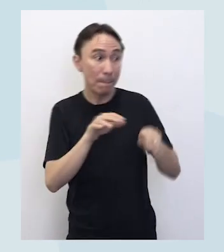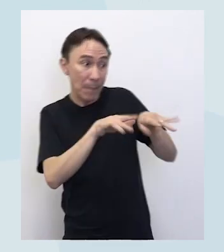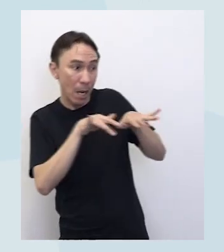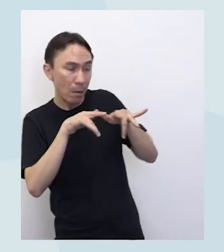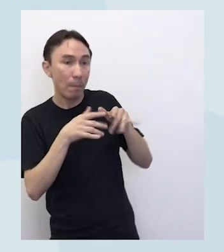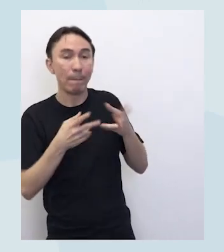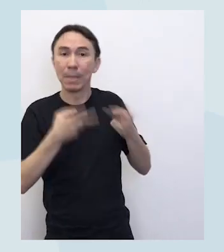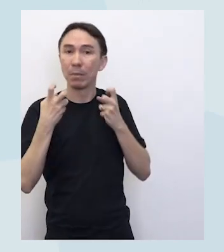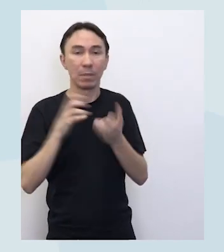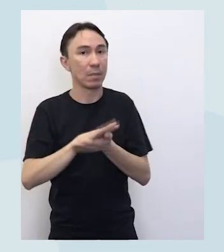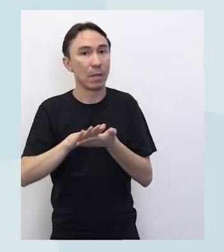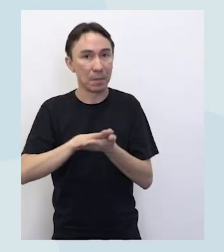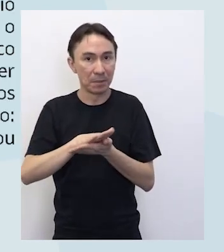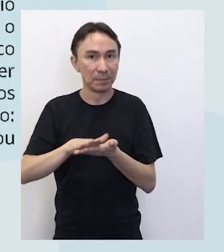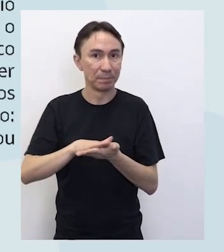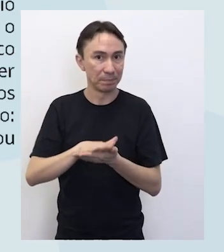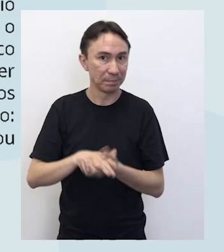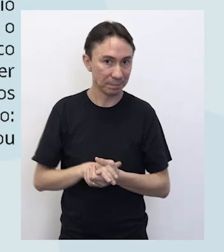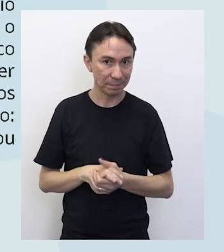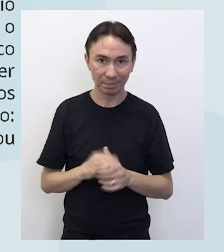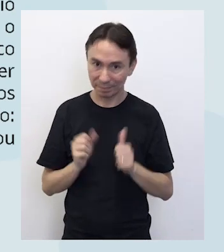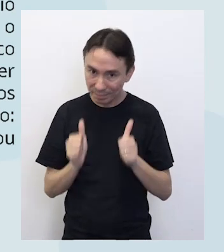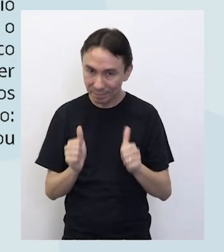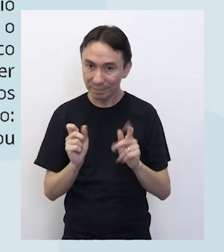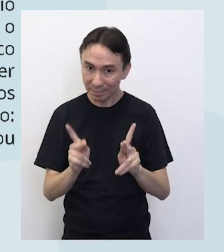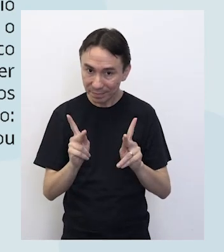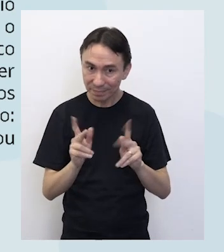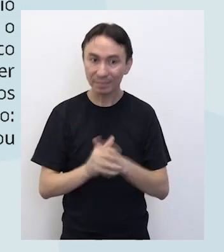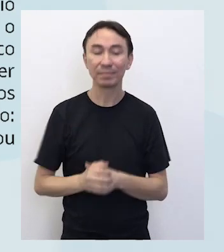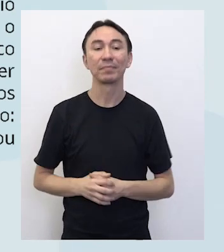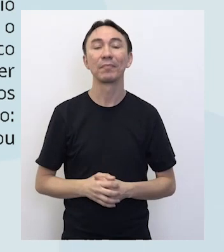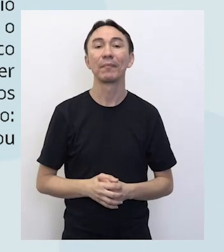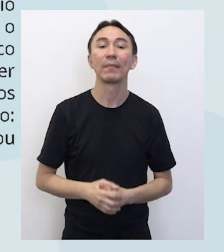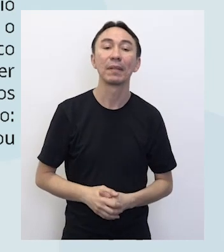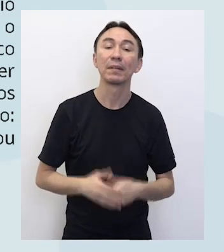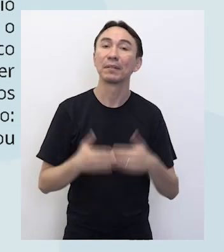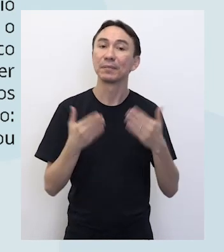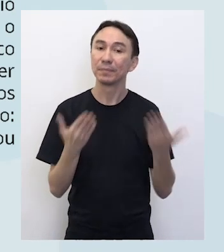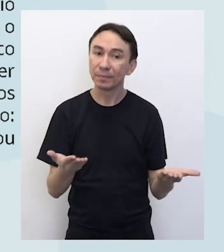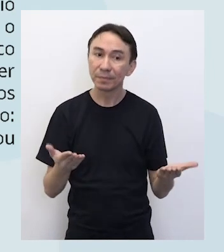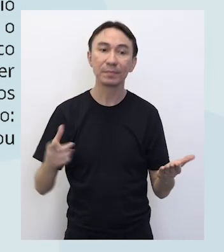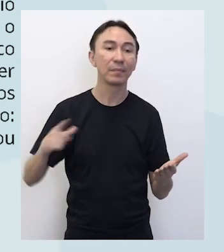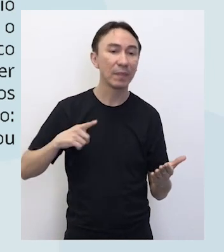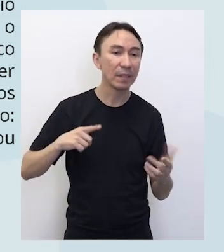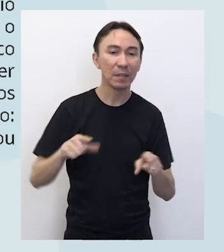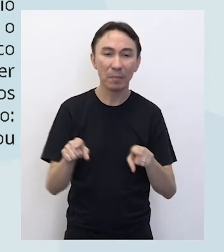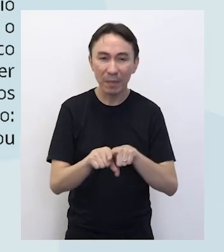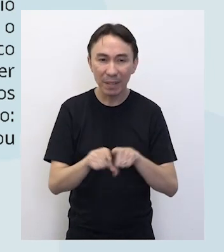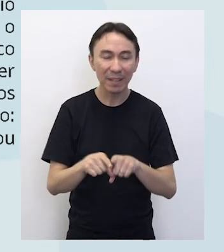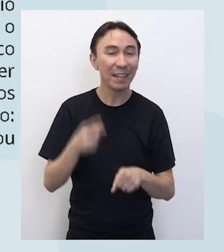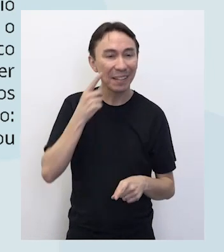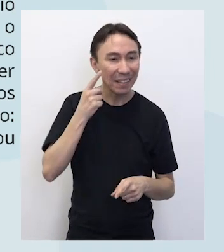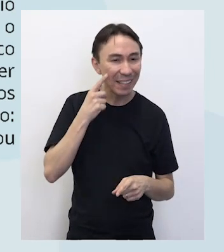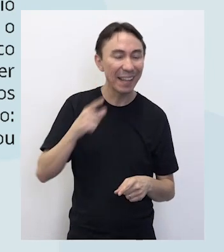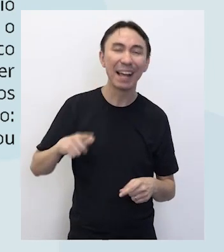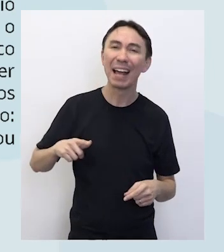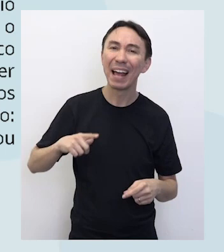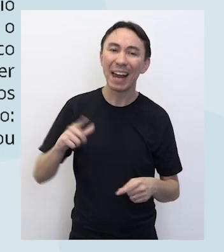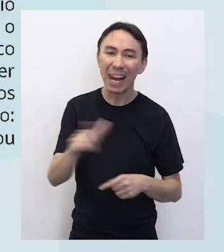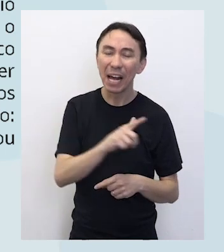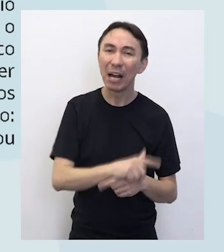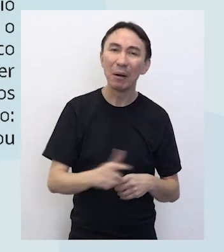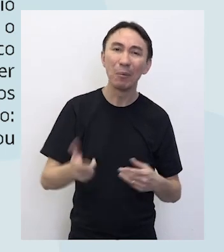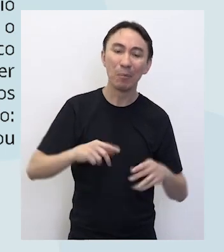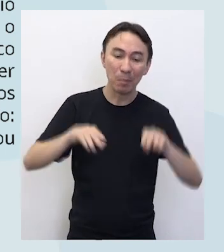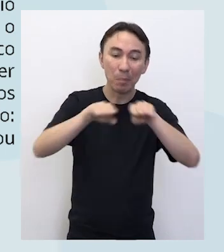Certo? Ok? Vamos lá. Então, nós temos ainda o palco elisabetano, que esse palco surgiu na época de William Shakespeare,